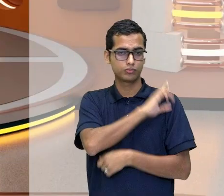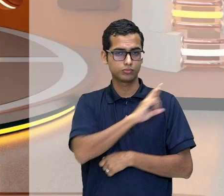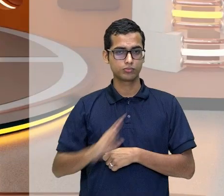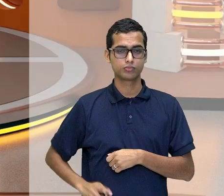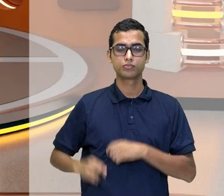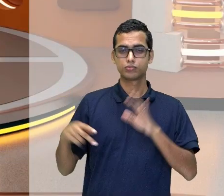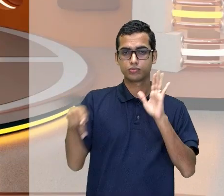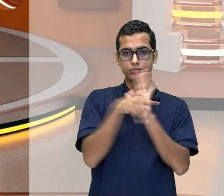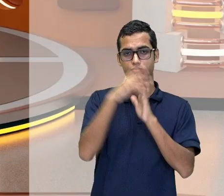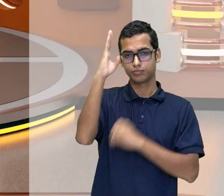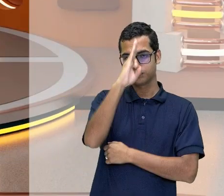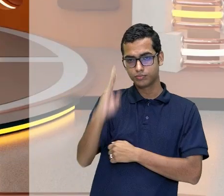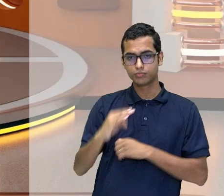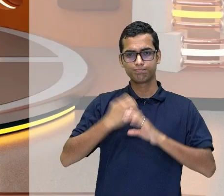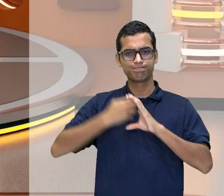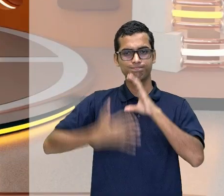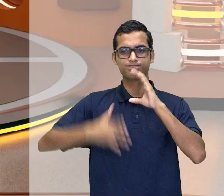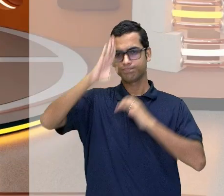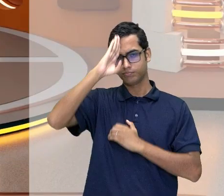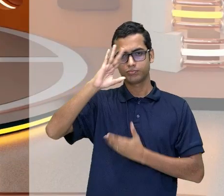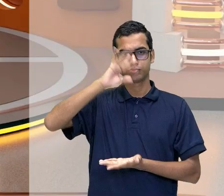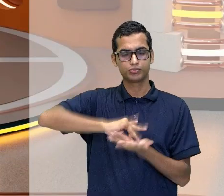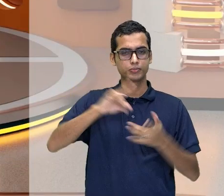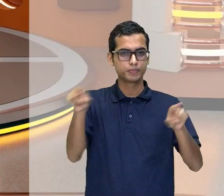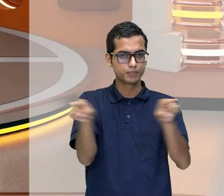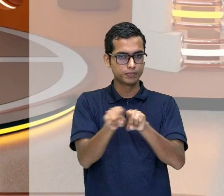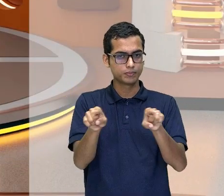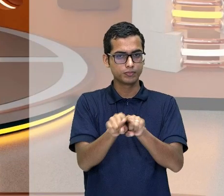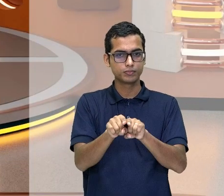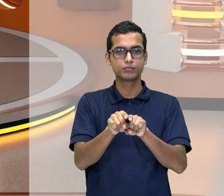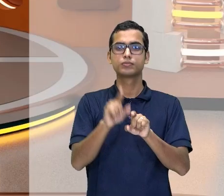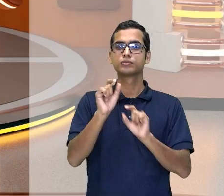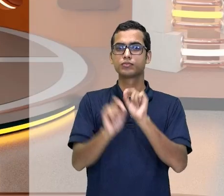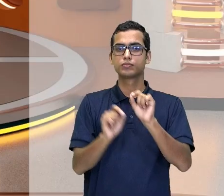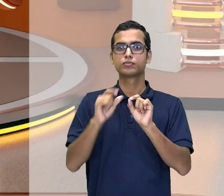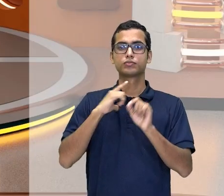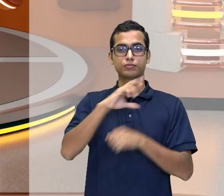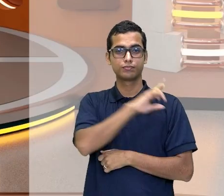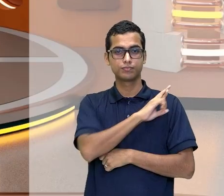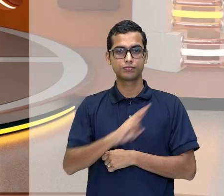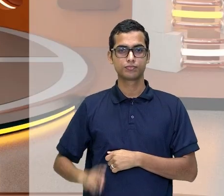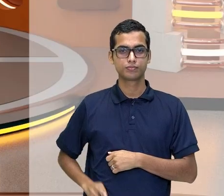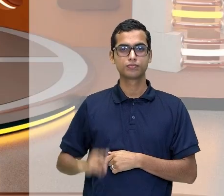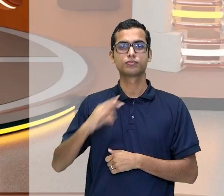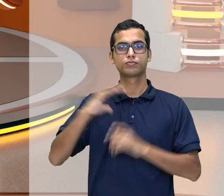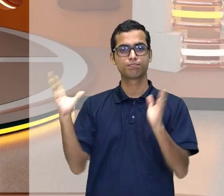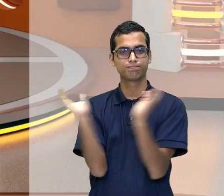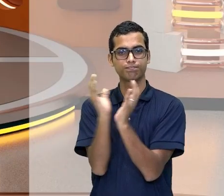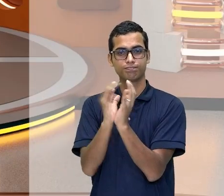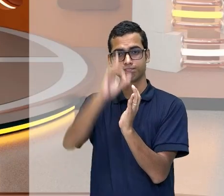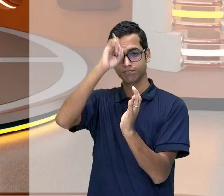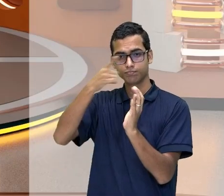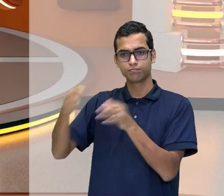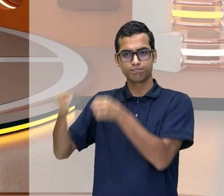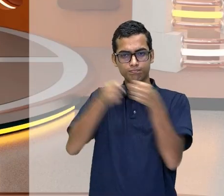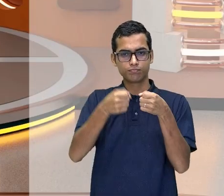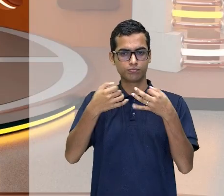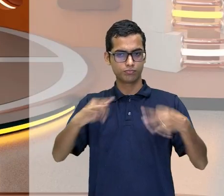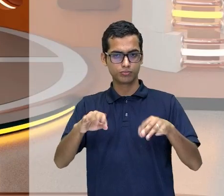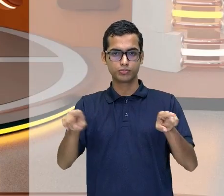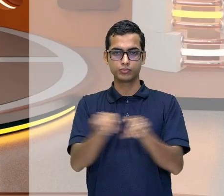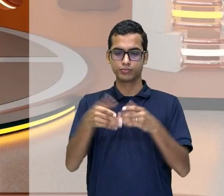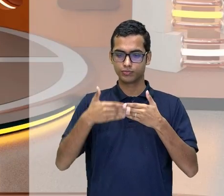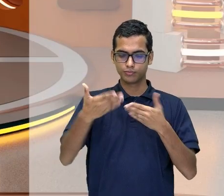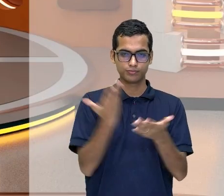as principais características, portanto, da chamada República das Oligarquias. Então, galera, sem